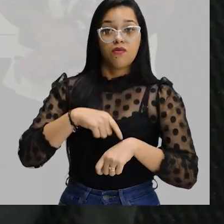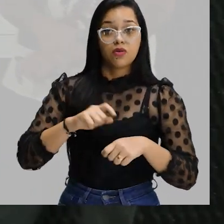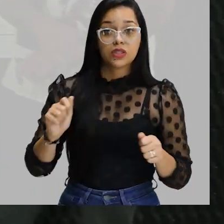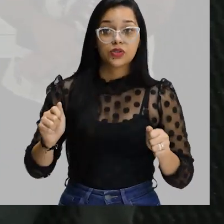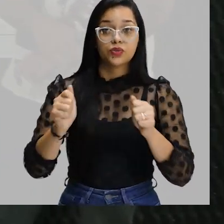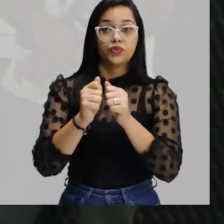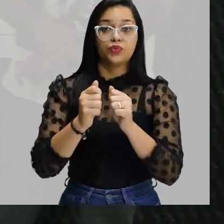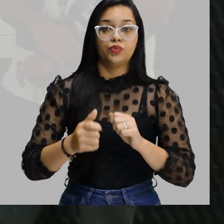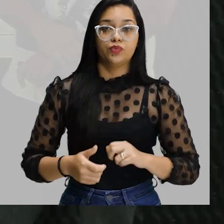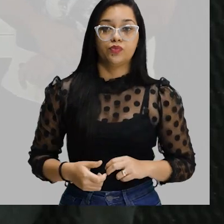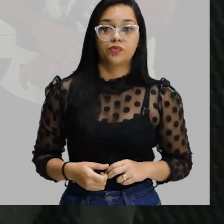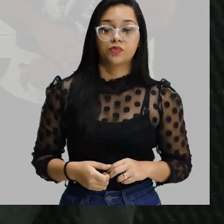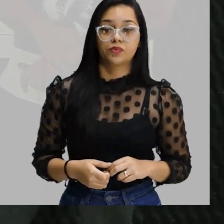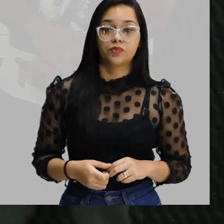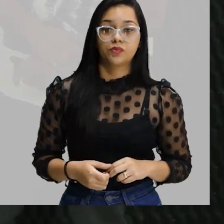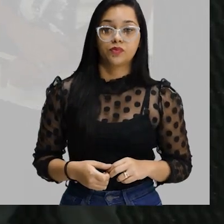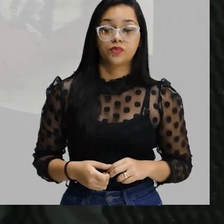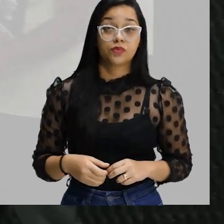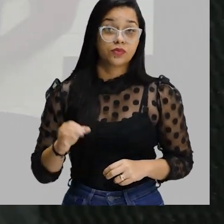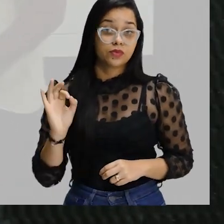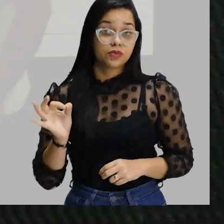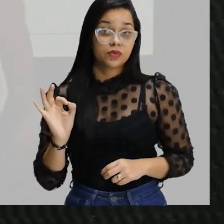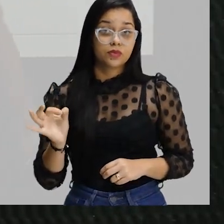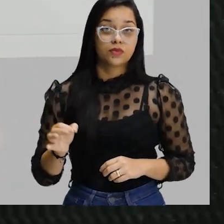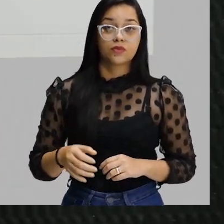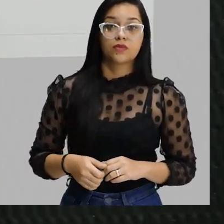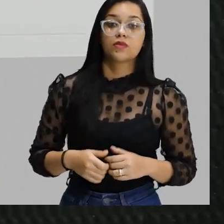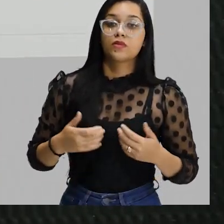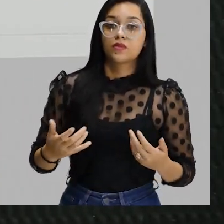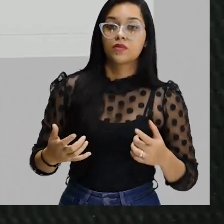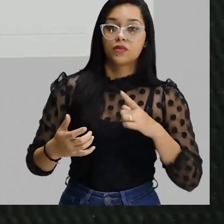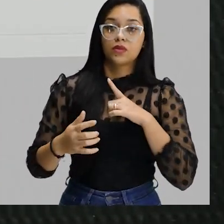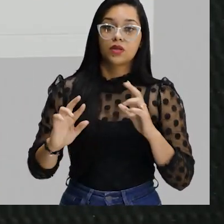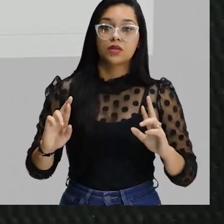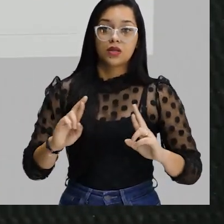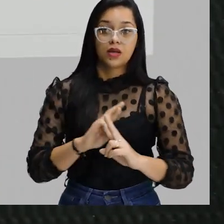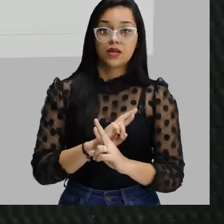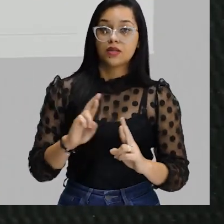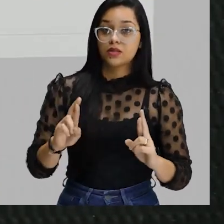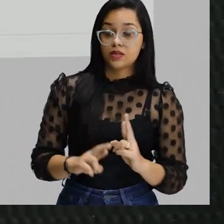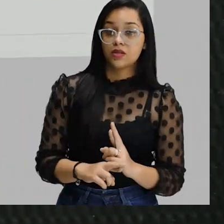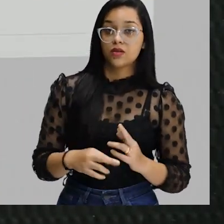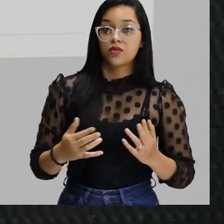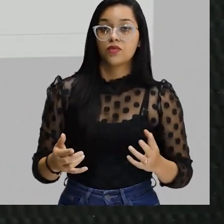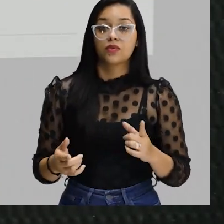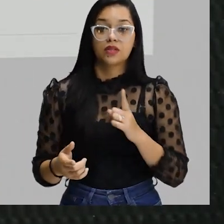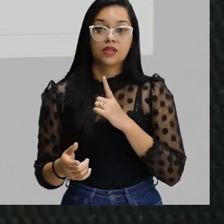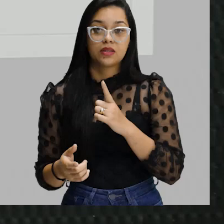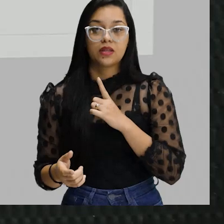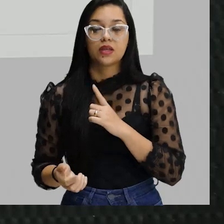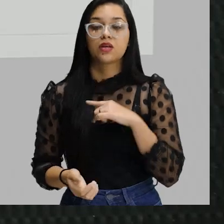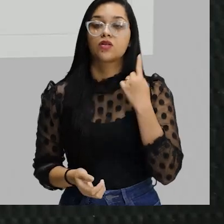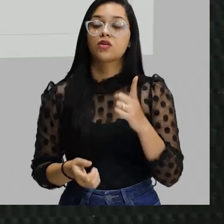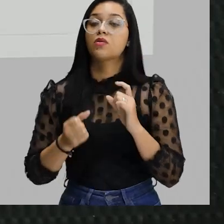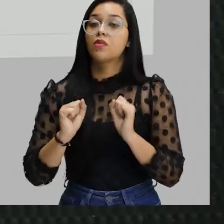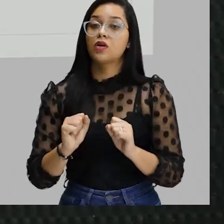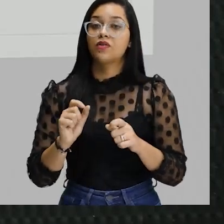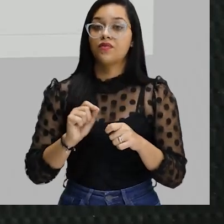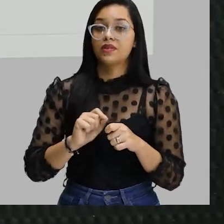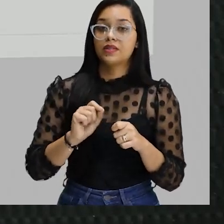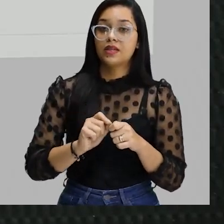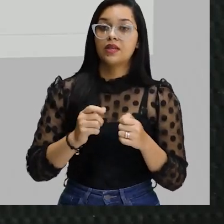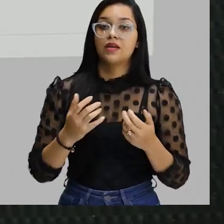agindo, tá ok? Então, esta é a relação, esta é a conexão que nós podemos